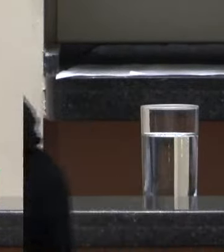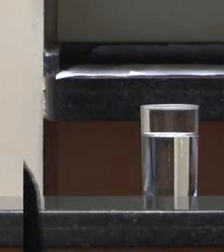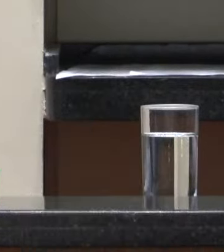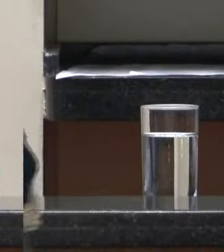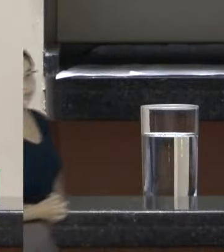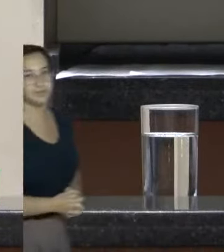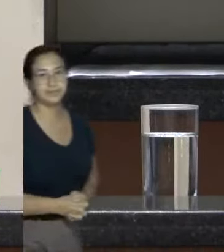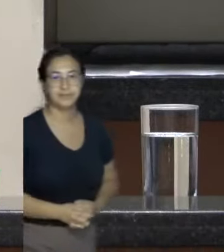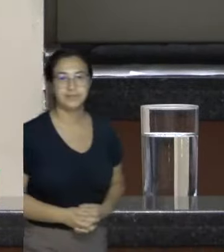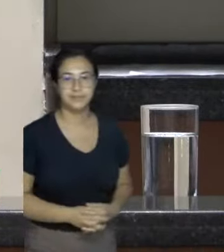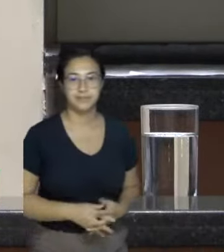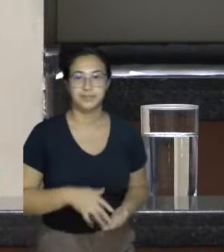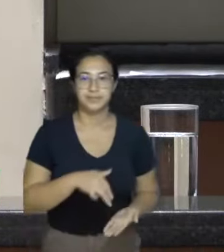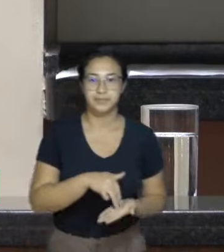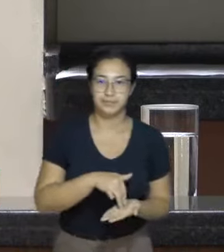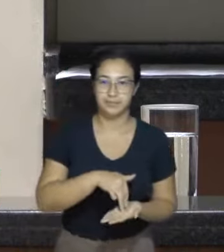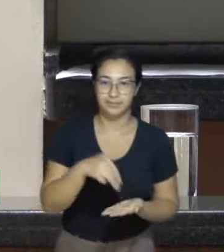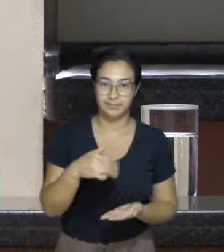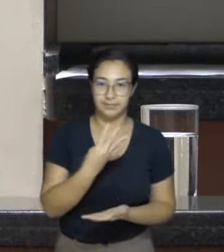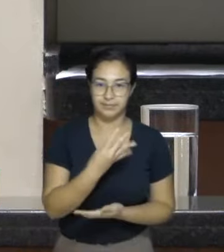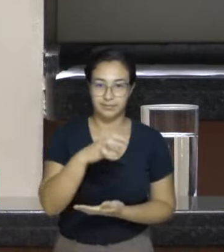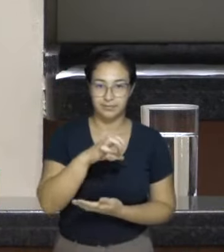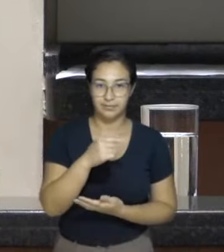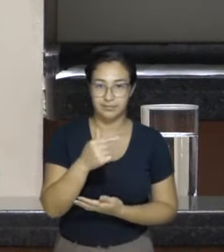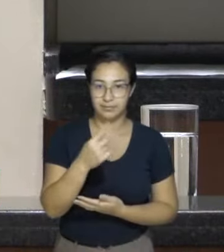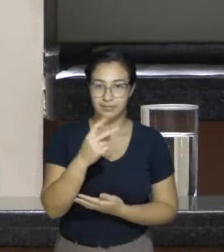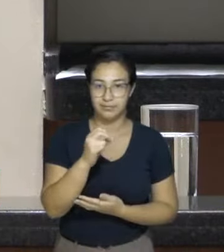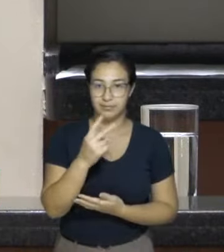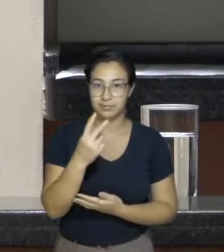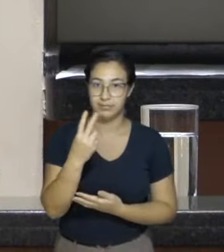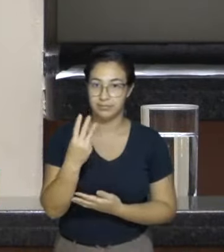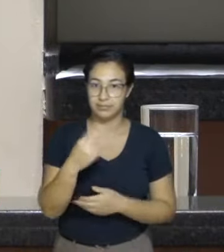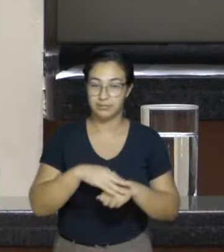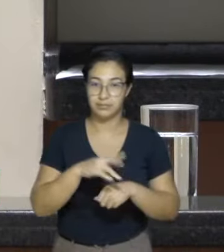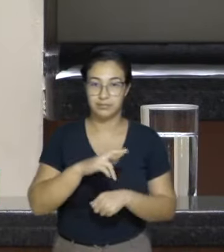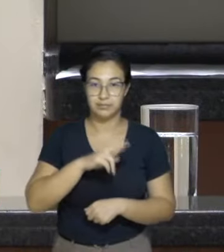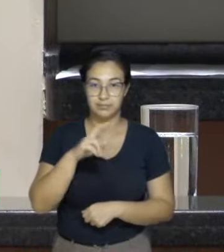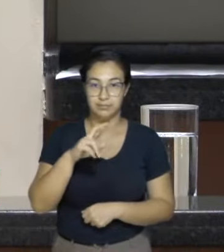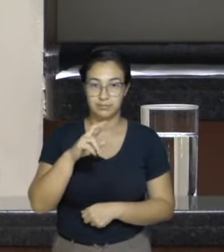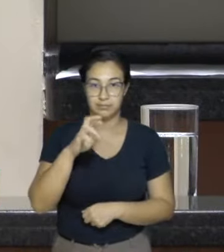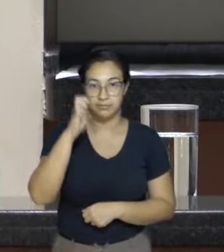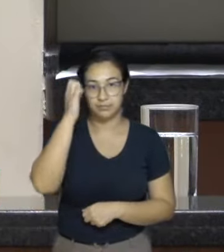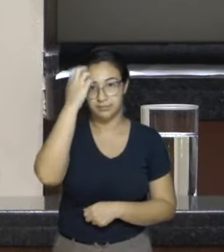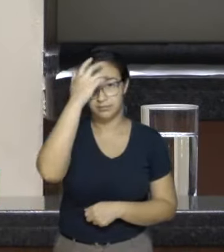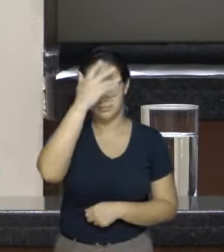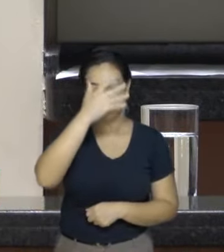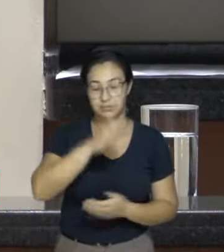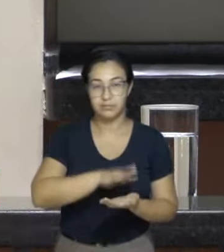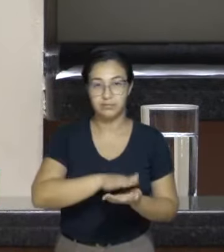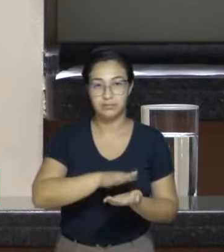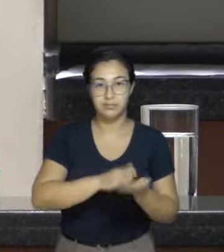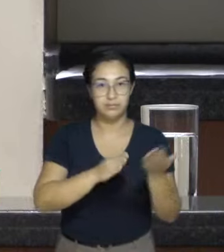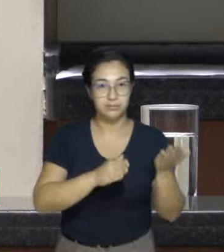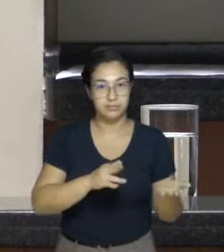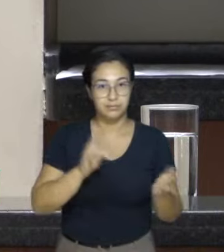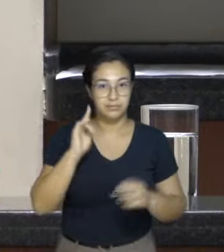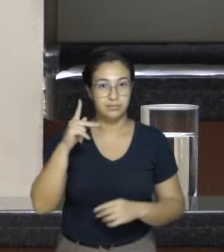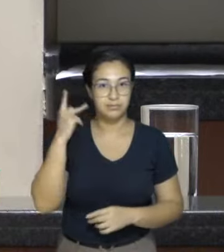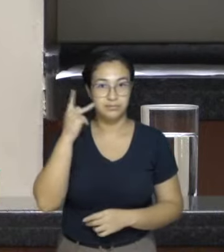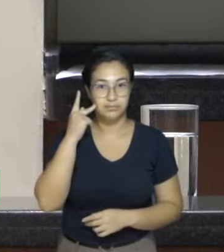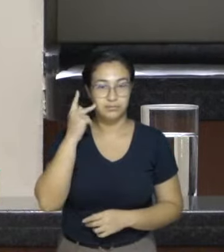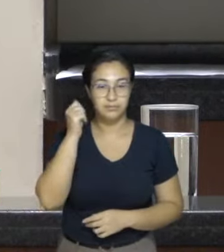Moção 496/2023, da autoria do deputado Emerson Stein, manifestando aplausos à vereadora e procuradora da mulher do município de